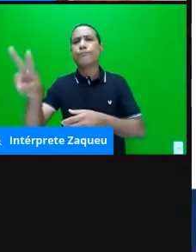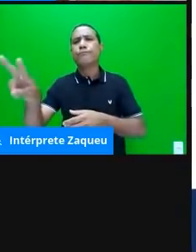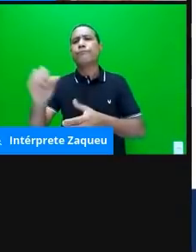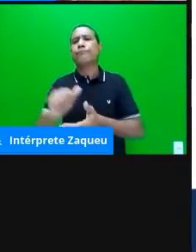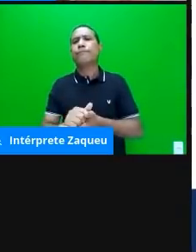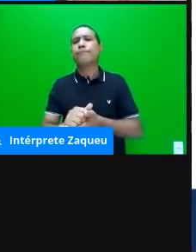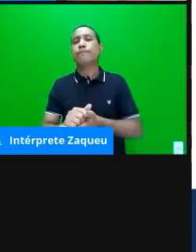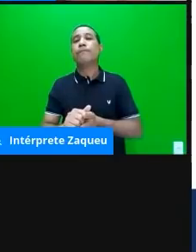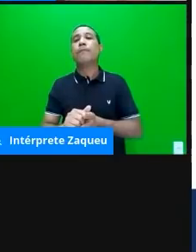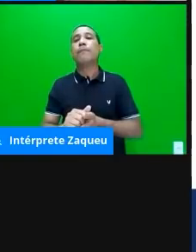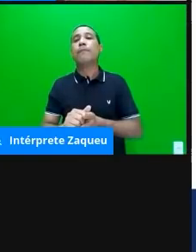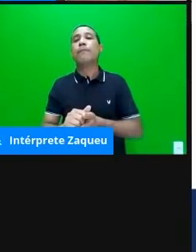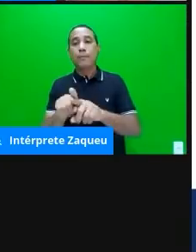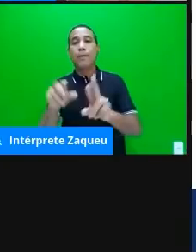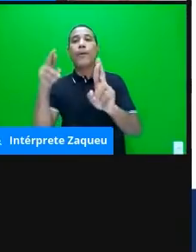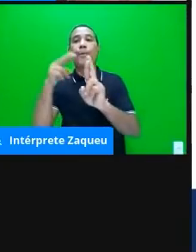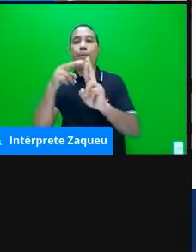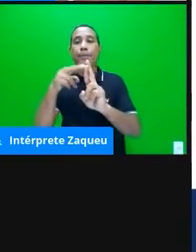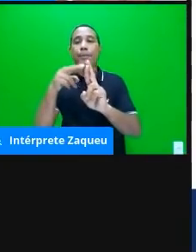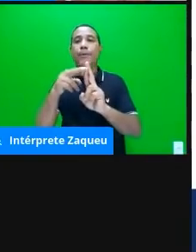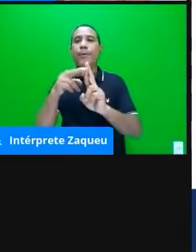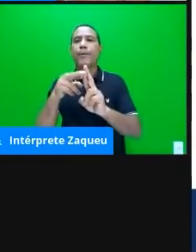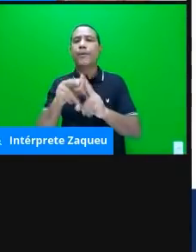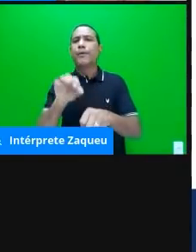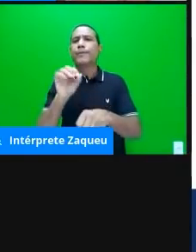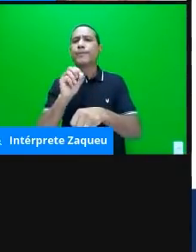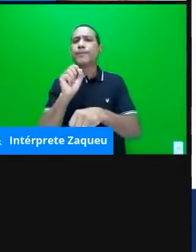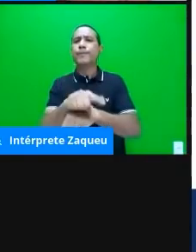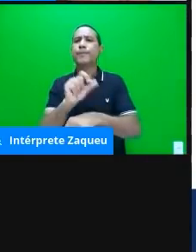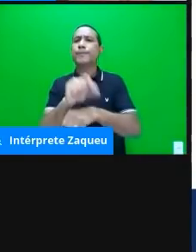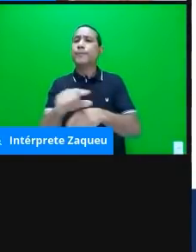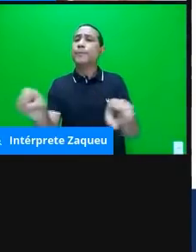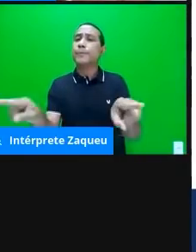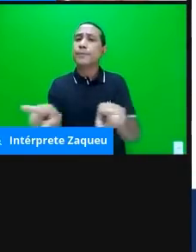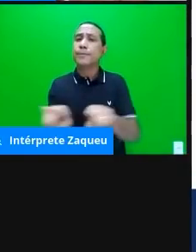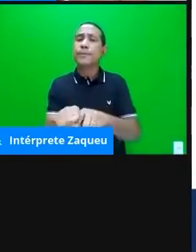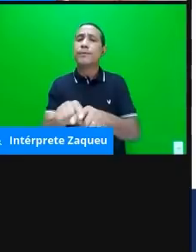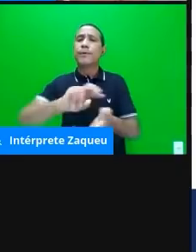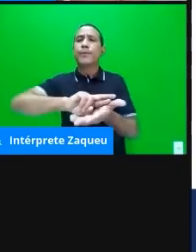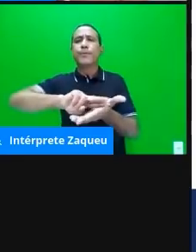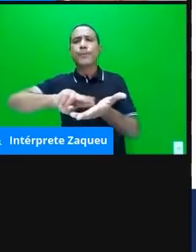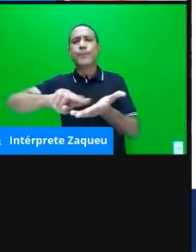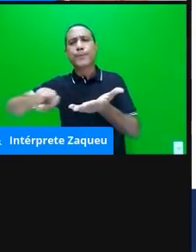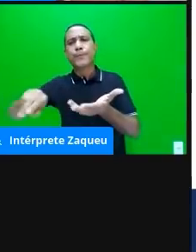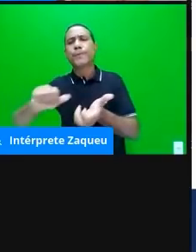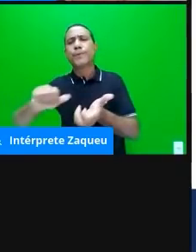no nosso referencial do letramento crítico, das multimodalidades e também